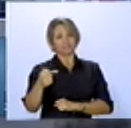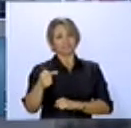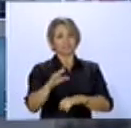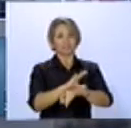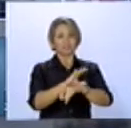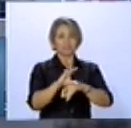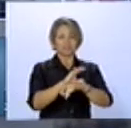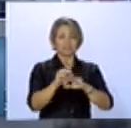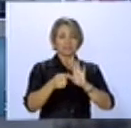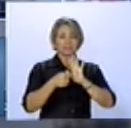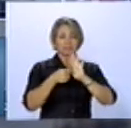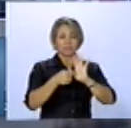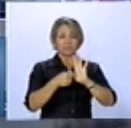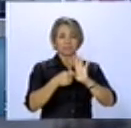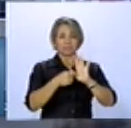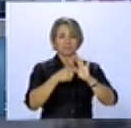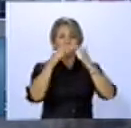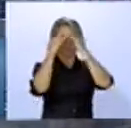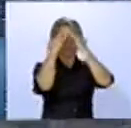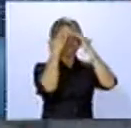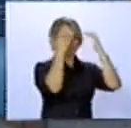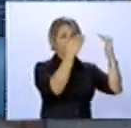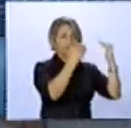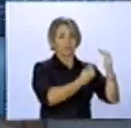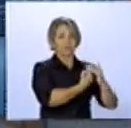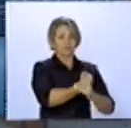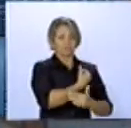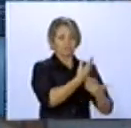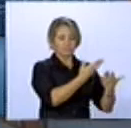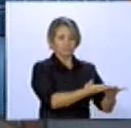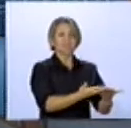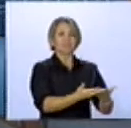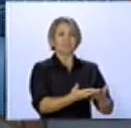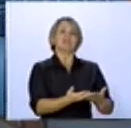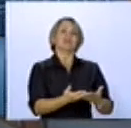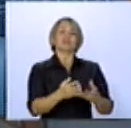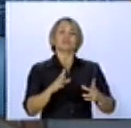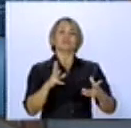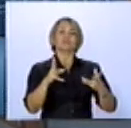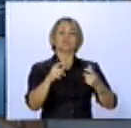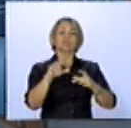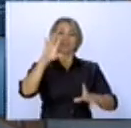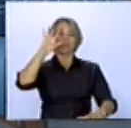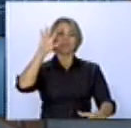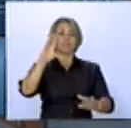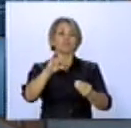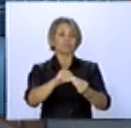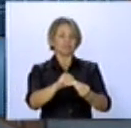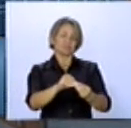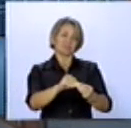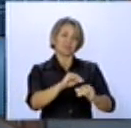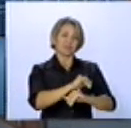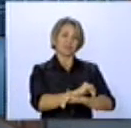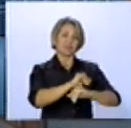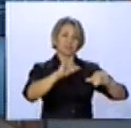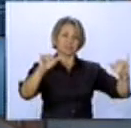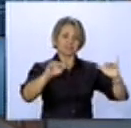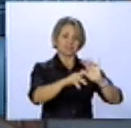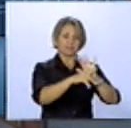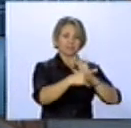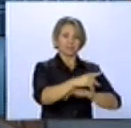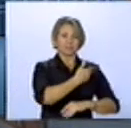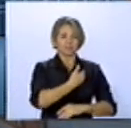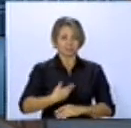princípios da moralidade e da eficiência Resumindo excelência a propaganda se tornou a alma do governo e com essa